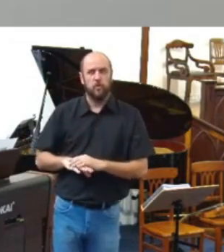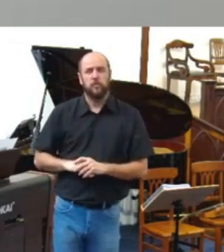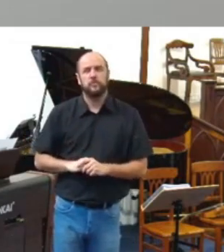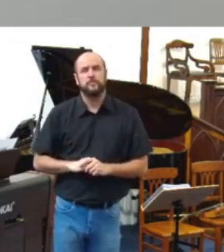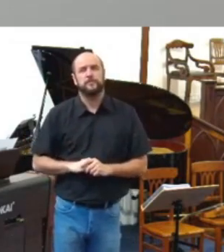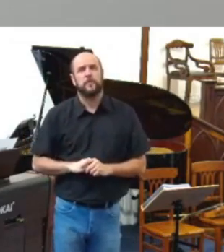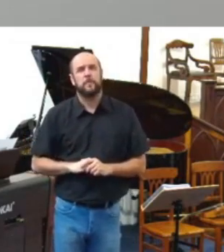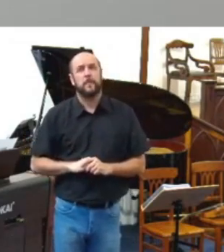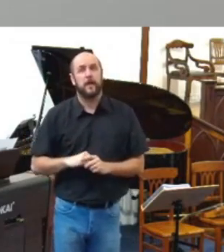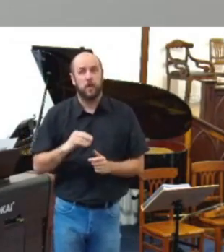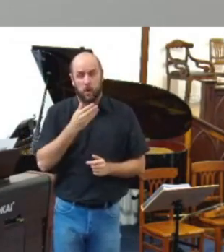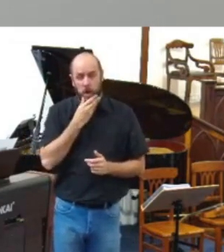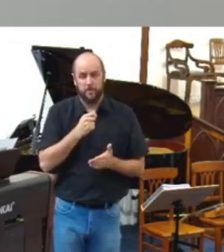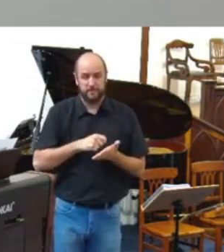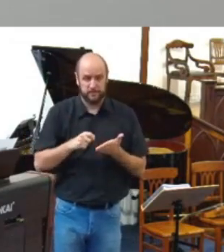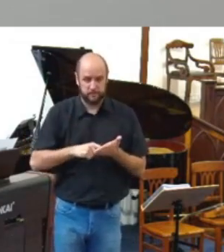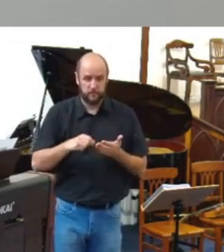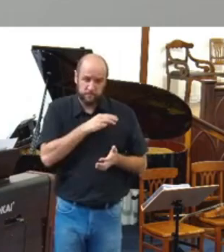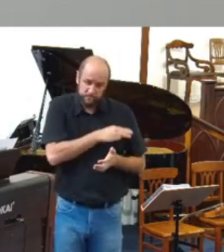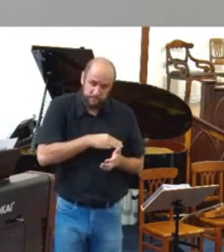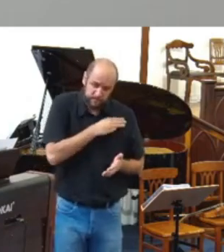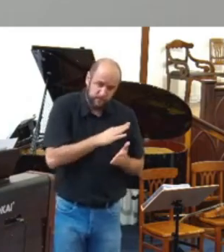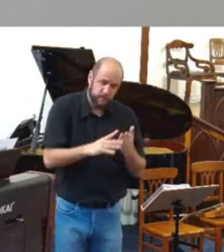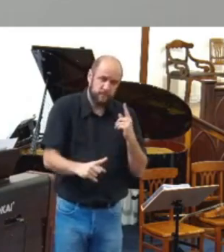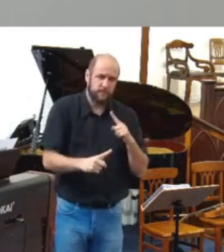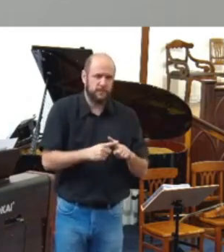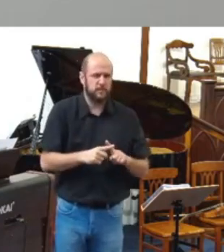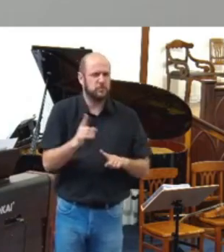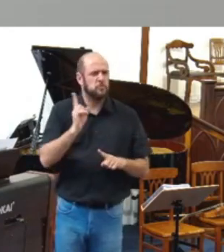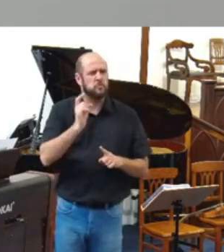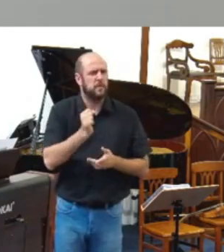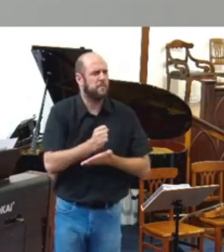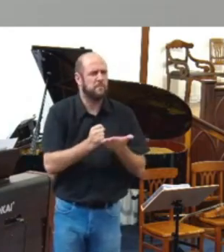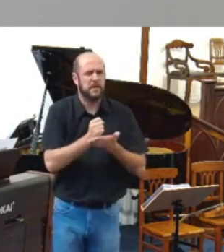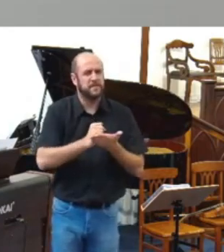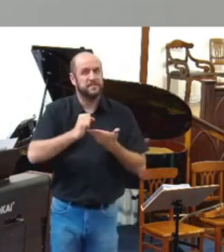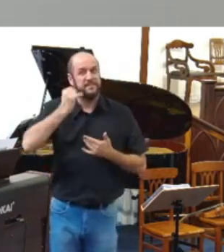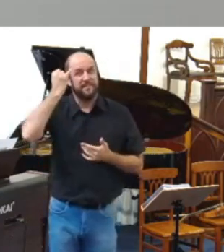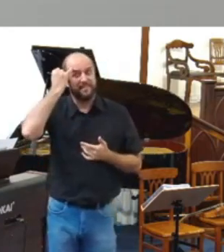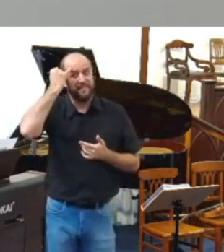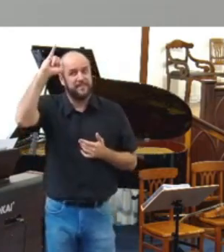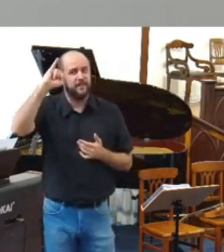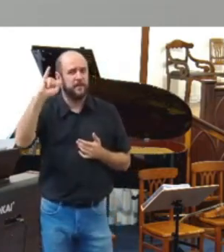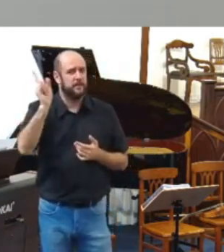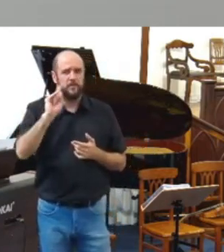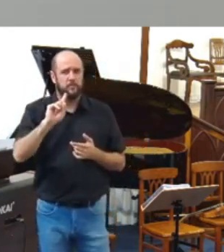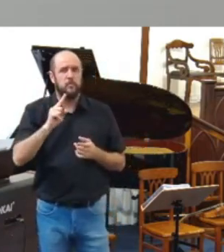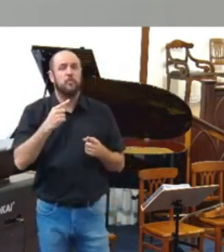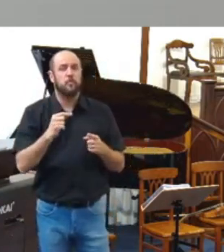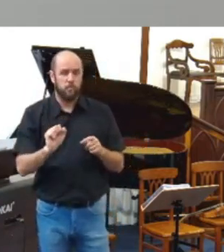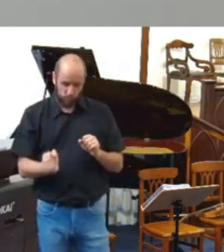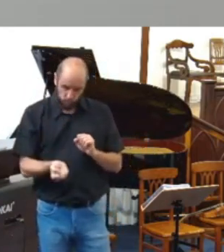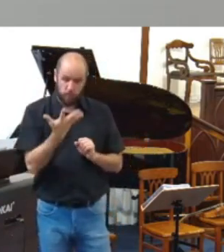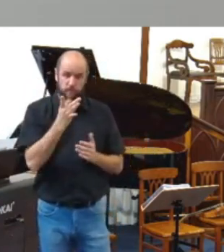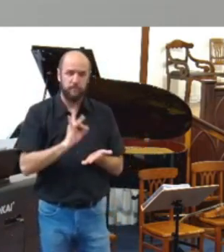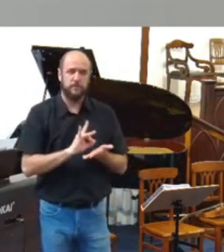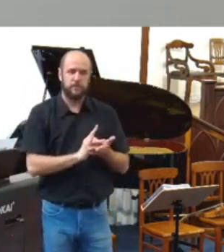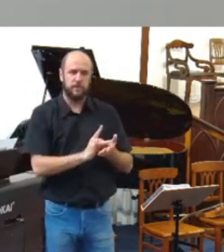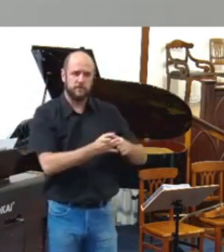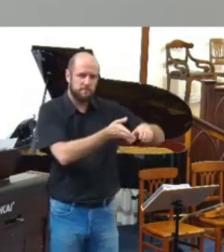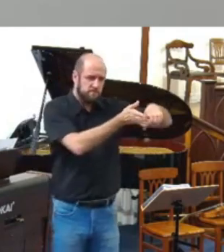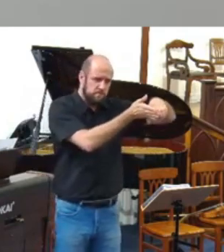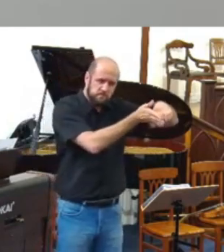disse: a missão da igreja não é fundada em uma ideologia, mas em um fato: o túmulo